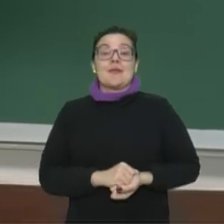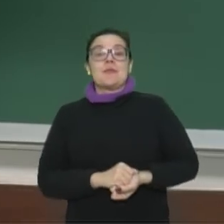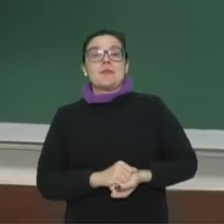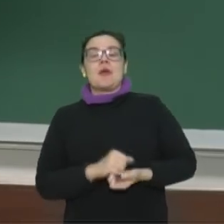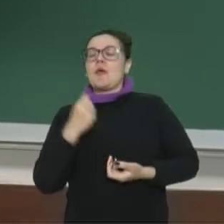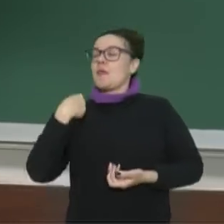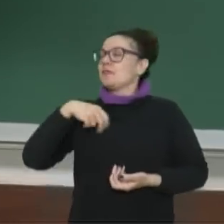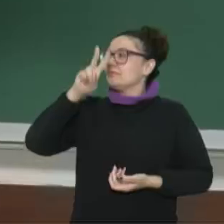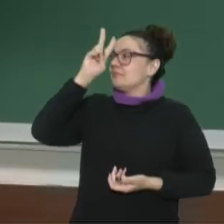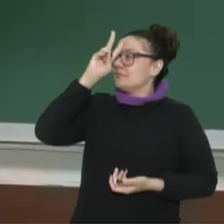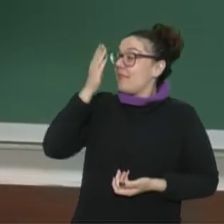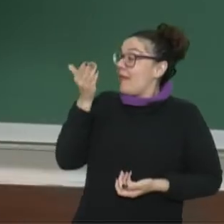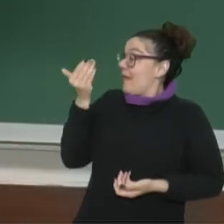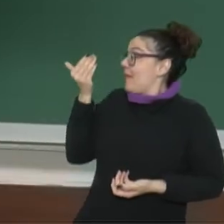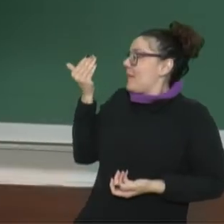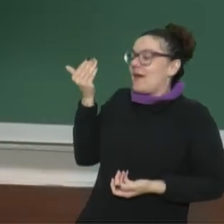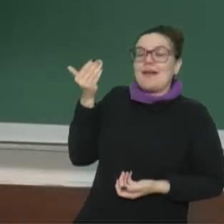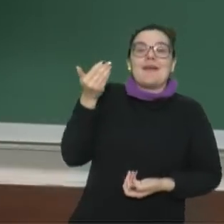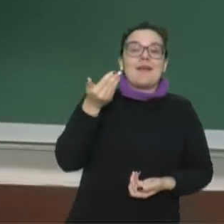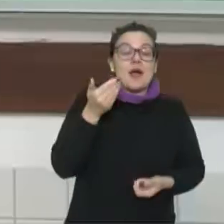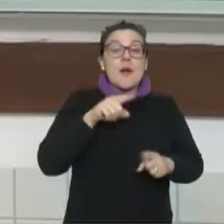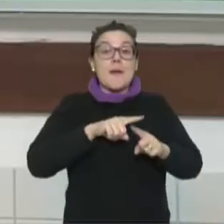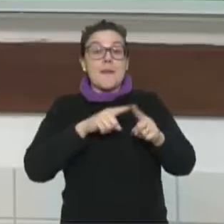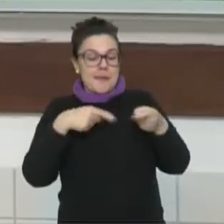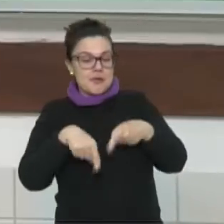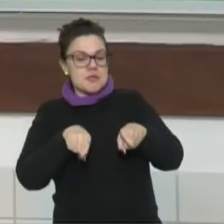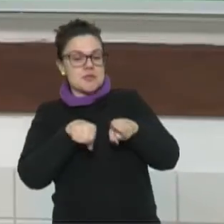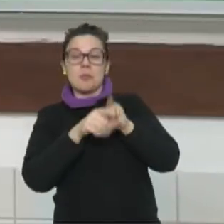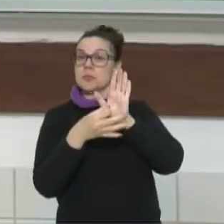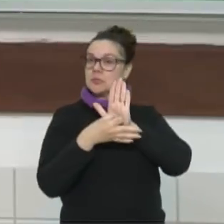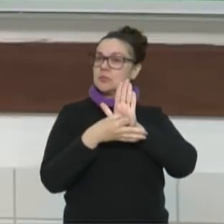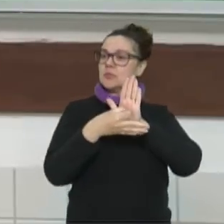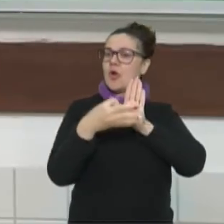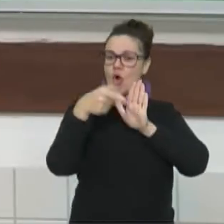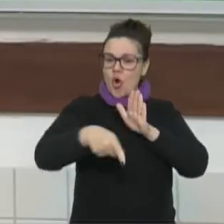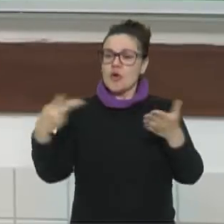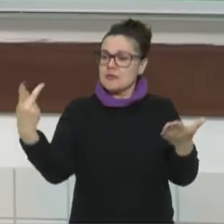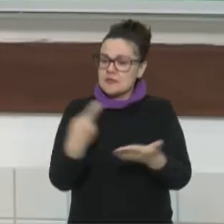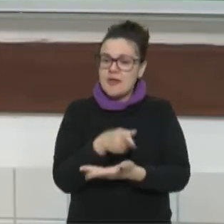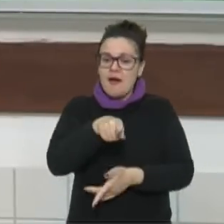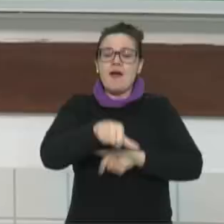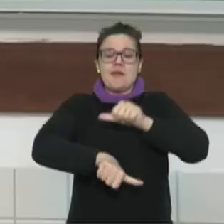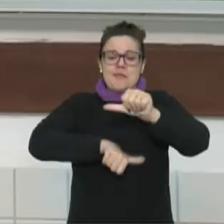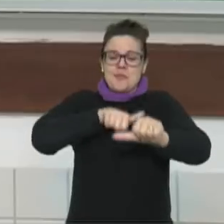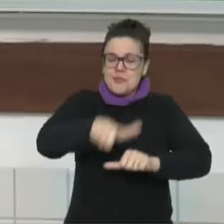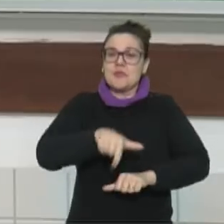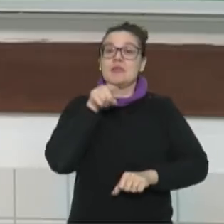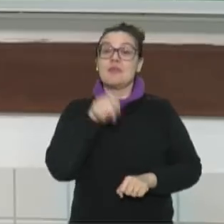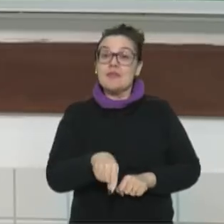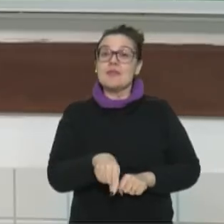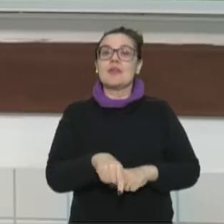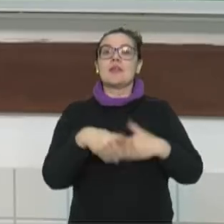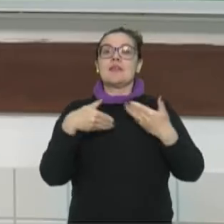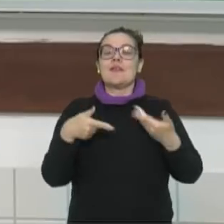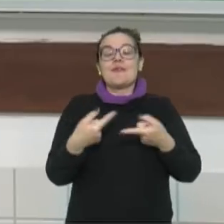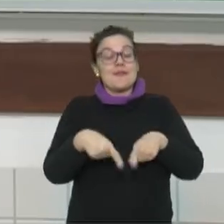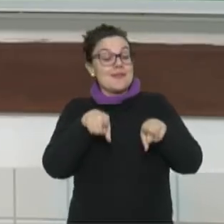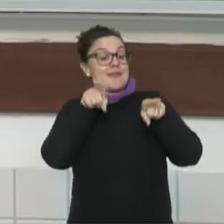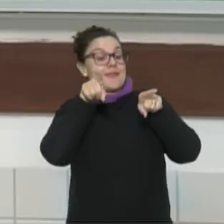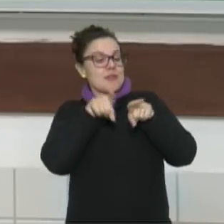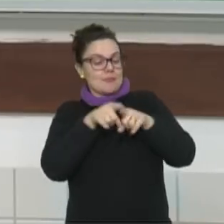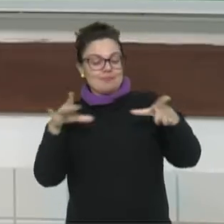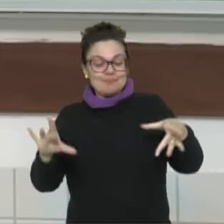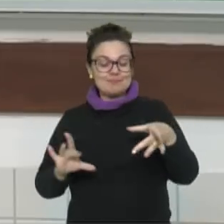que memórias emotivas nos levam, mas também criticar. Isso está errado, temos que mudar. Então ele traz